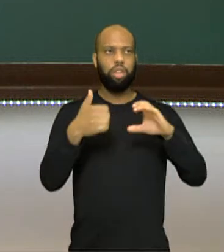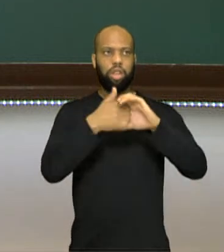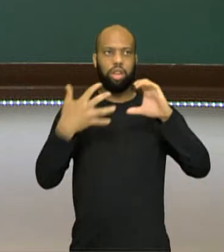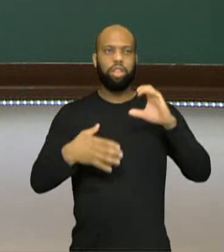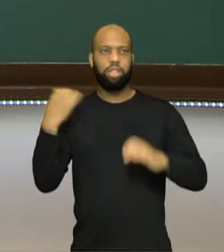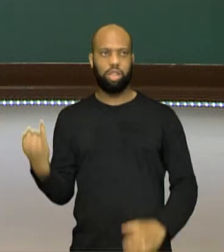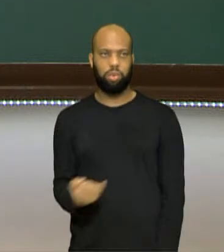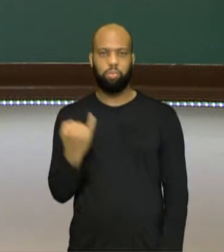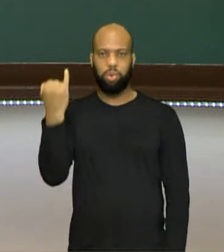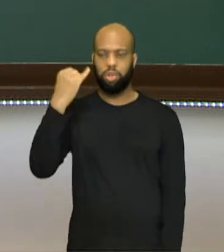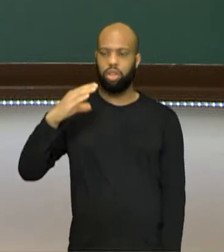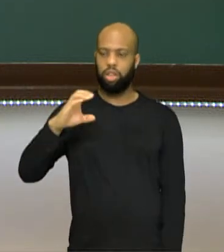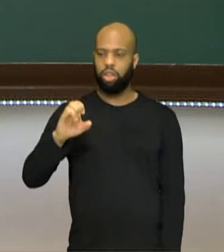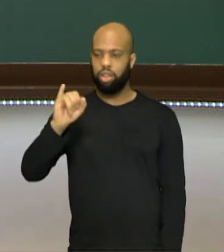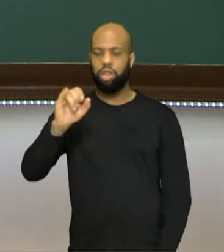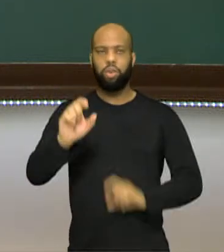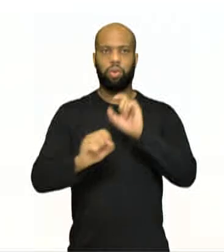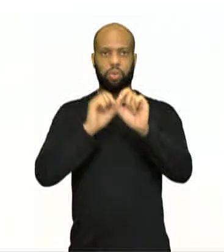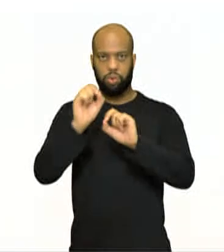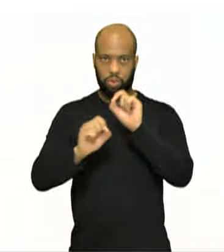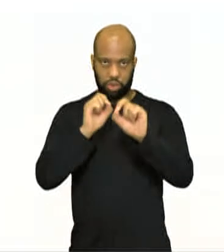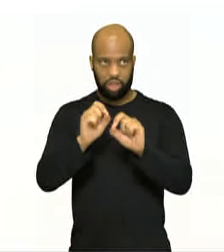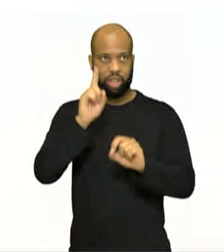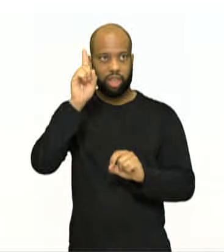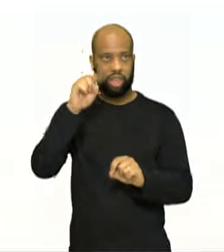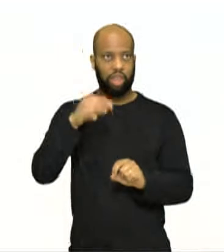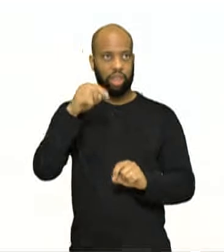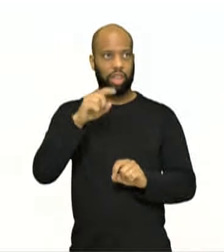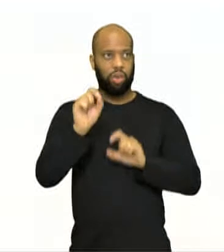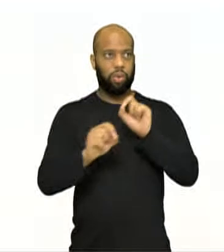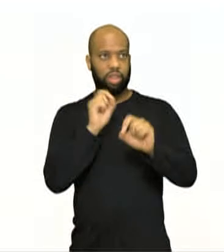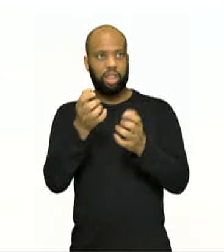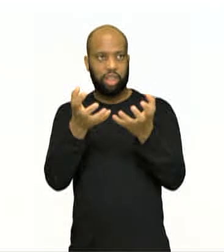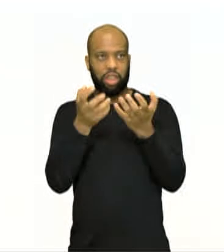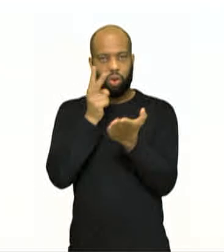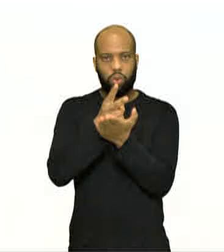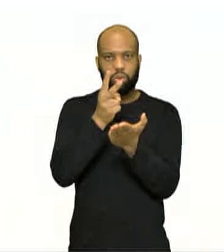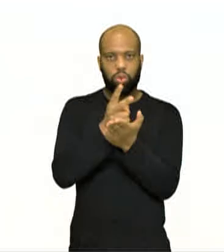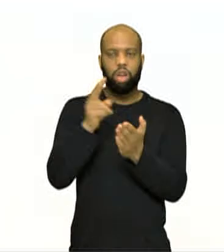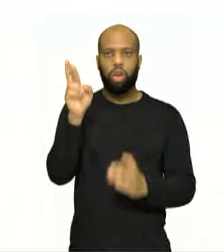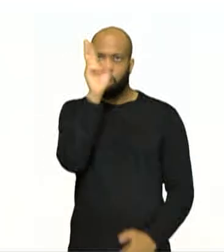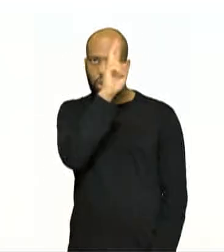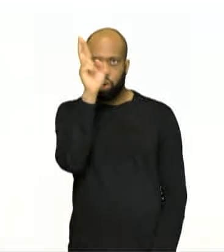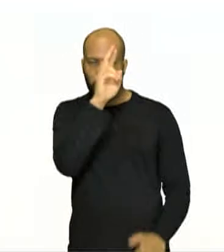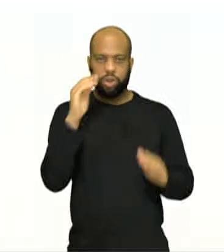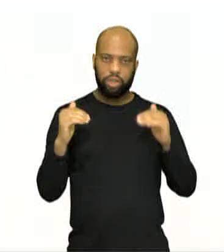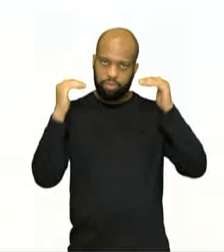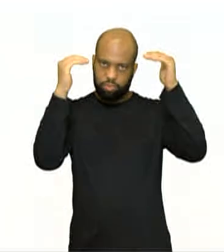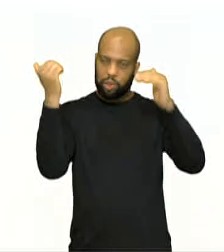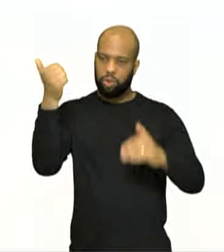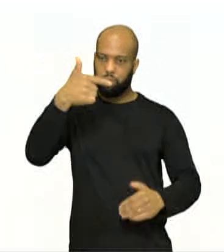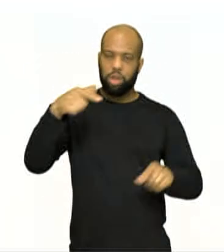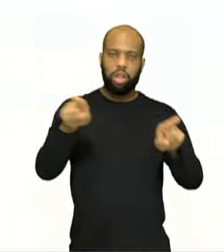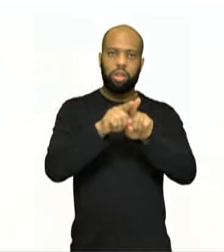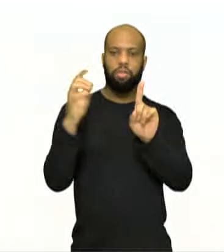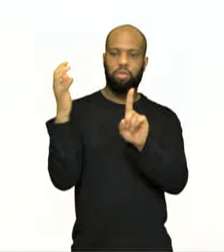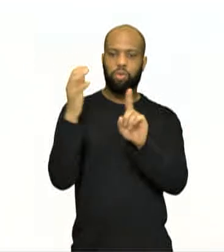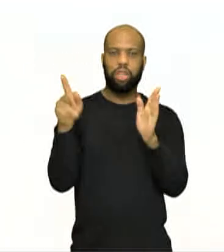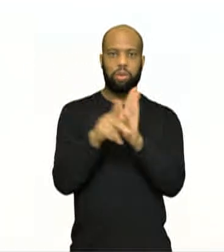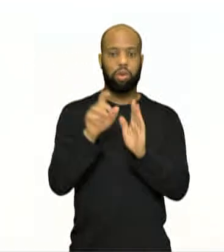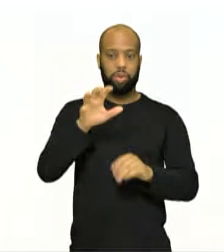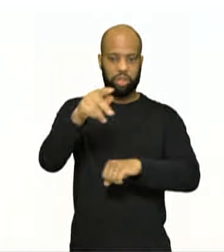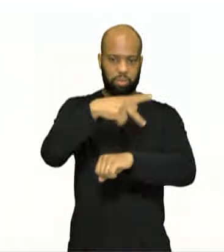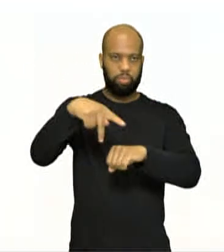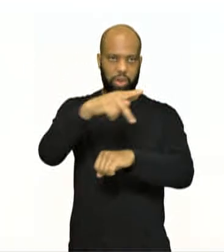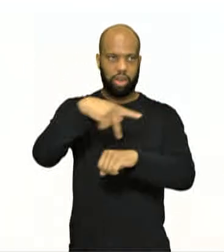Uma característica da Rússia, então, aliás, da CEI, é manter a soberania russa e a influência do país